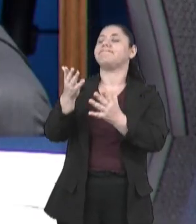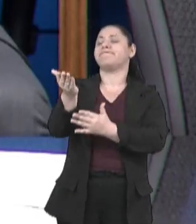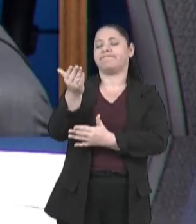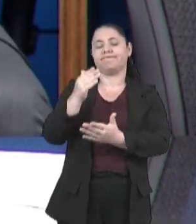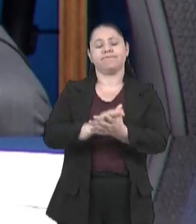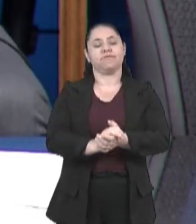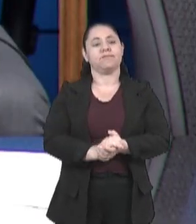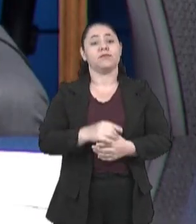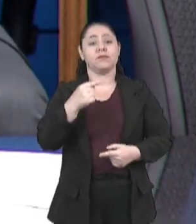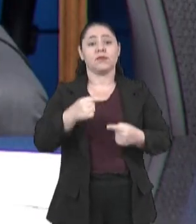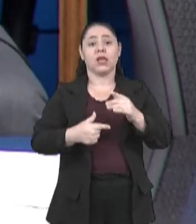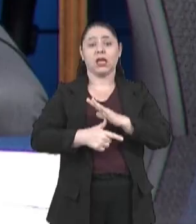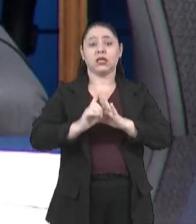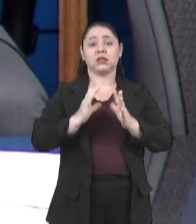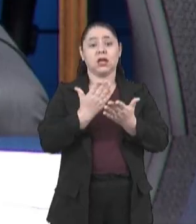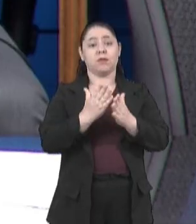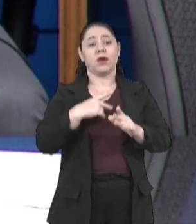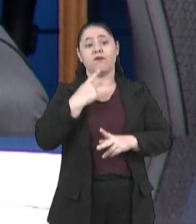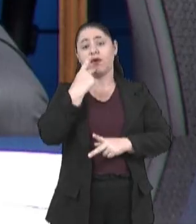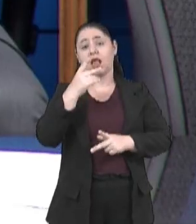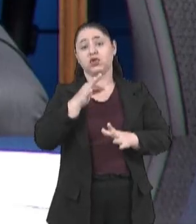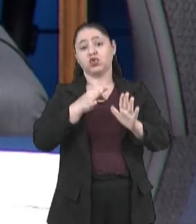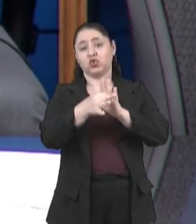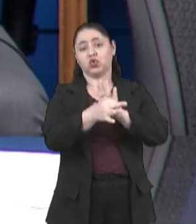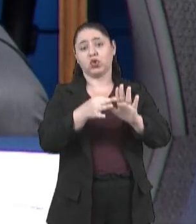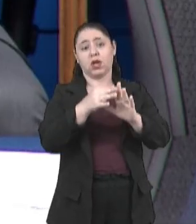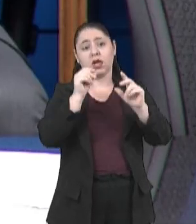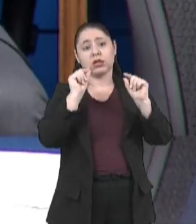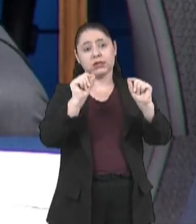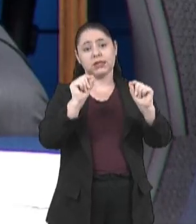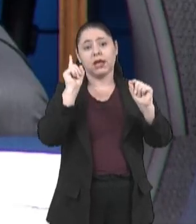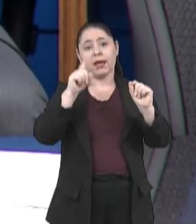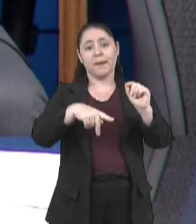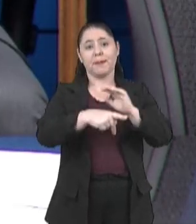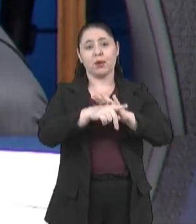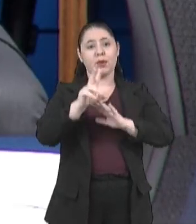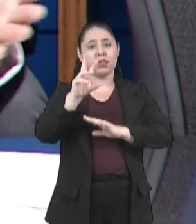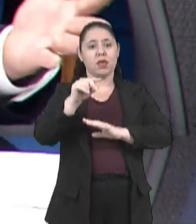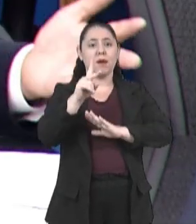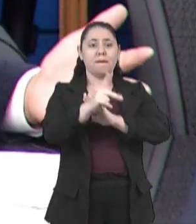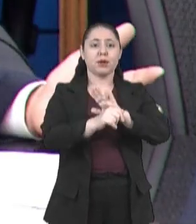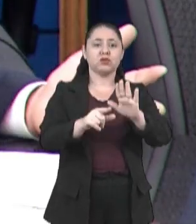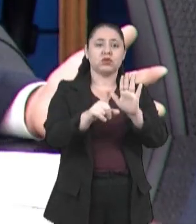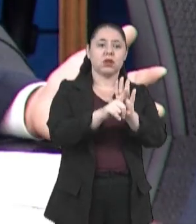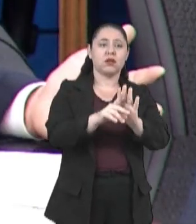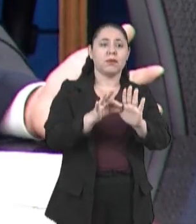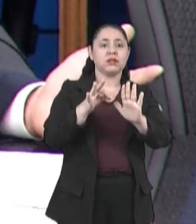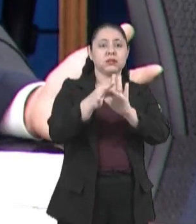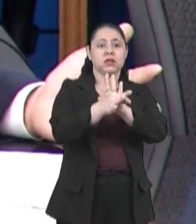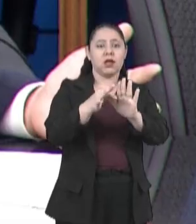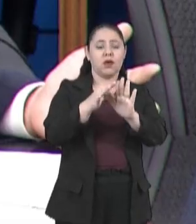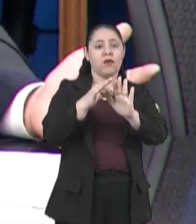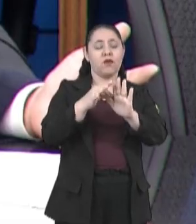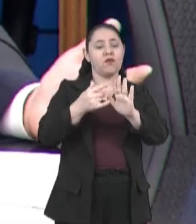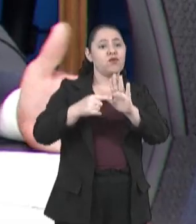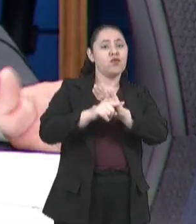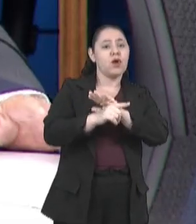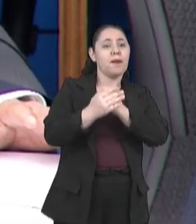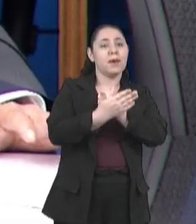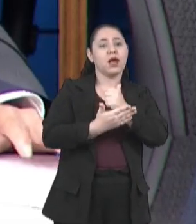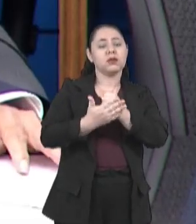discussão. Antes de encerrar a discussão, eu queria só fazer um comentário que diz respeito não ao projeto, mas foi citado como